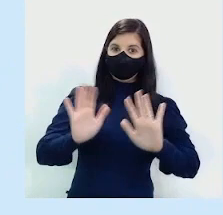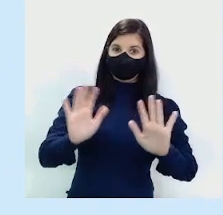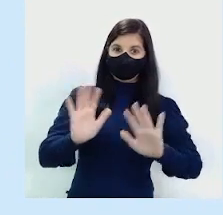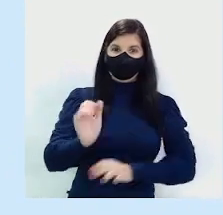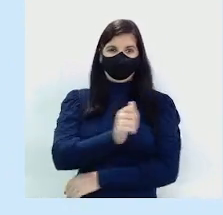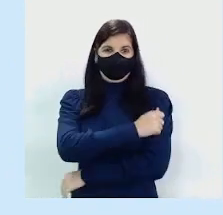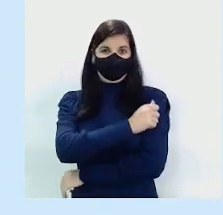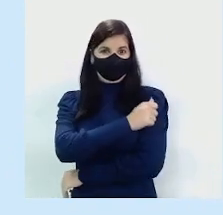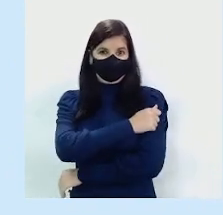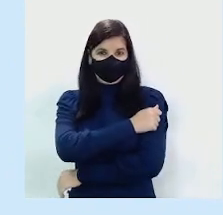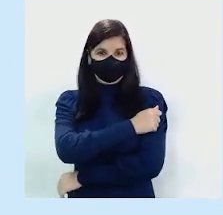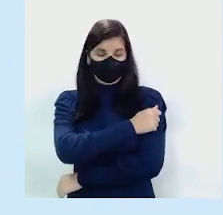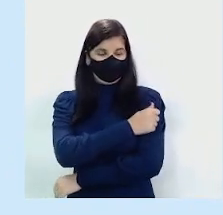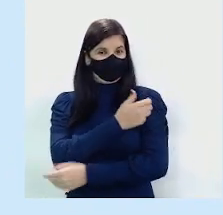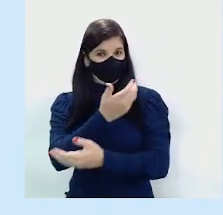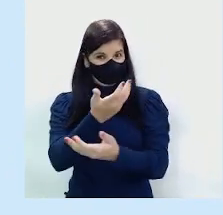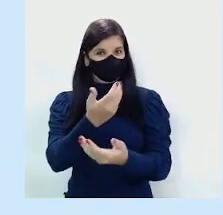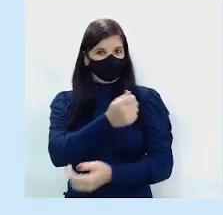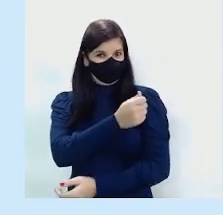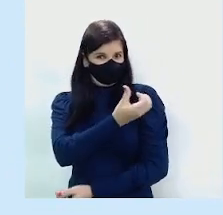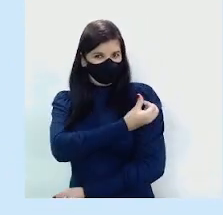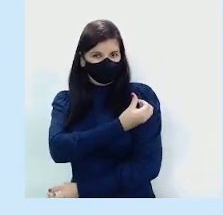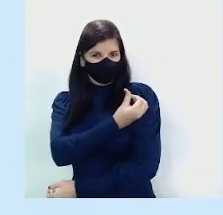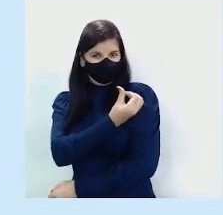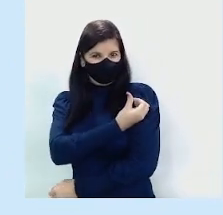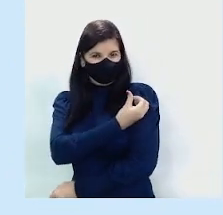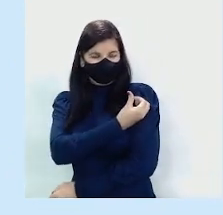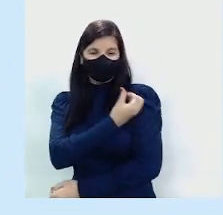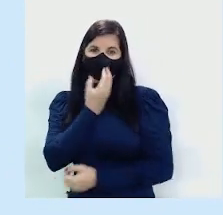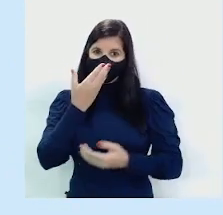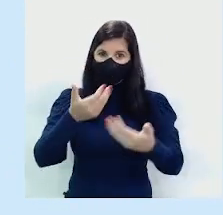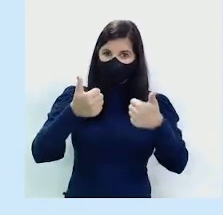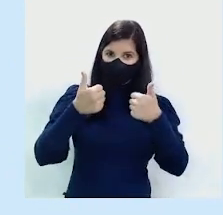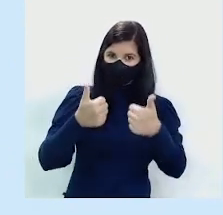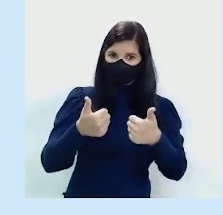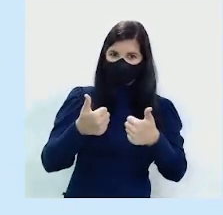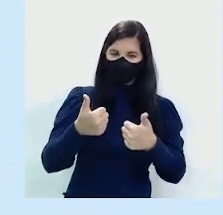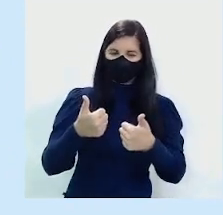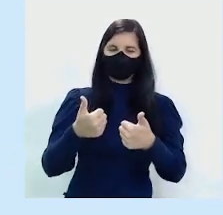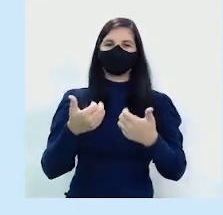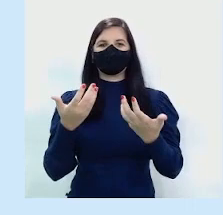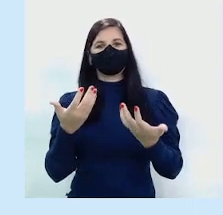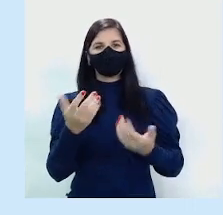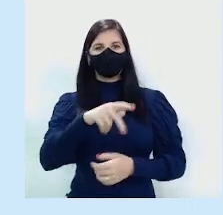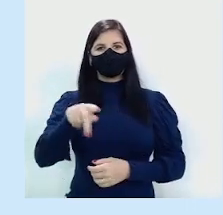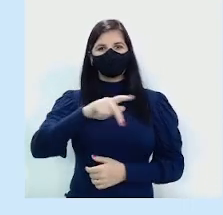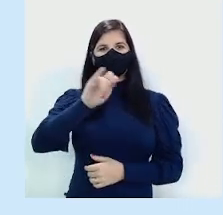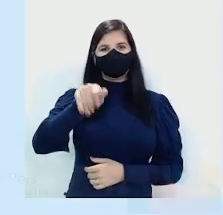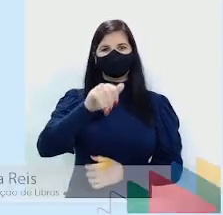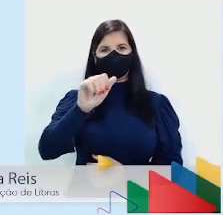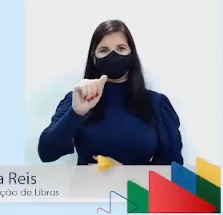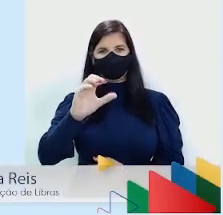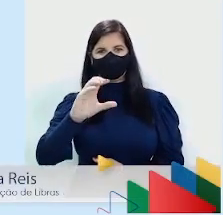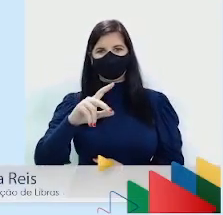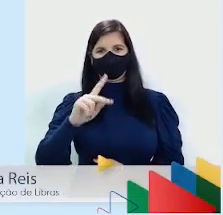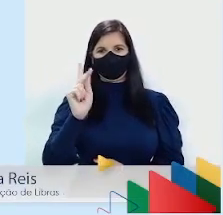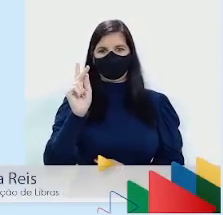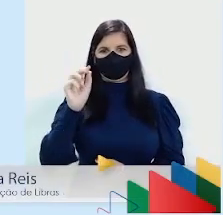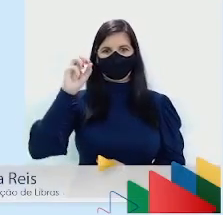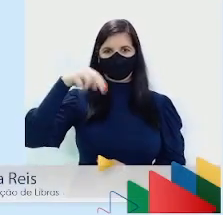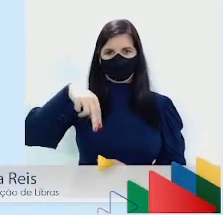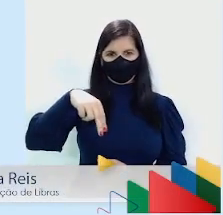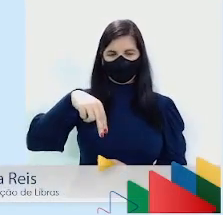Olá, estudantes do sexto ano do ensino fundamental, tudo bem com vocês? Eu sou o professor Jackson